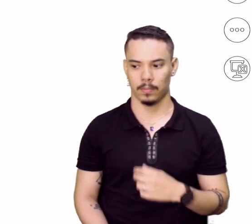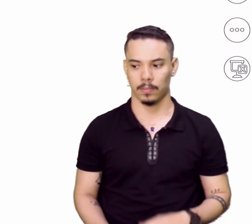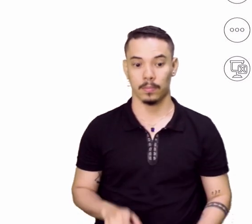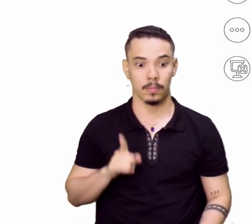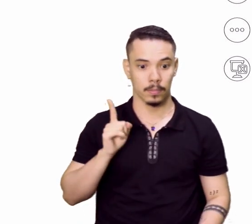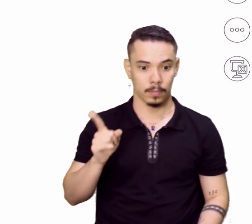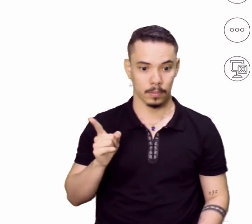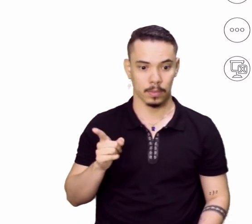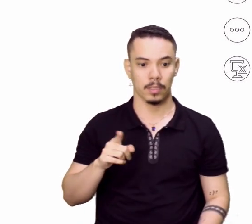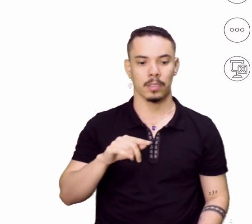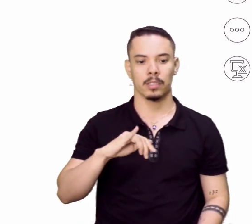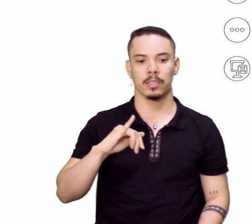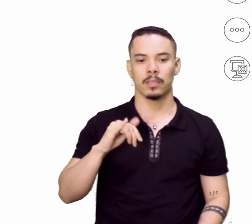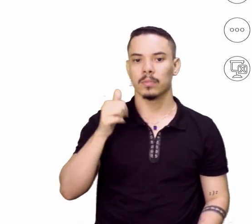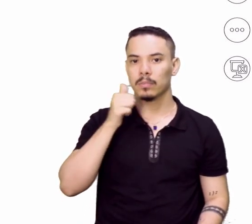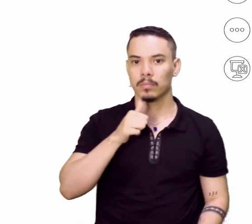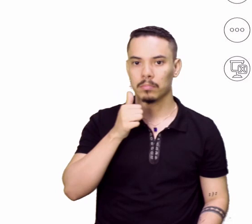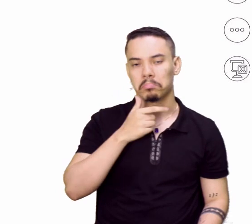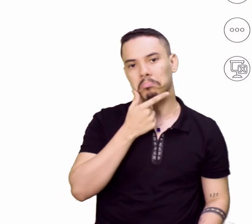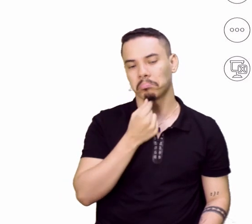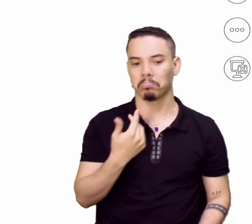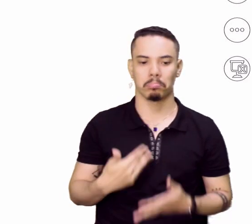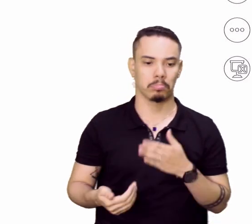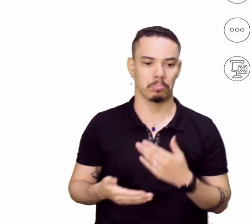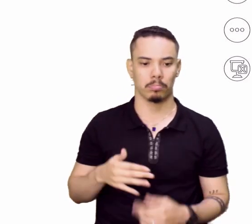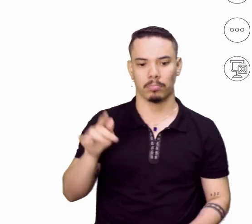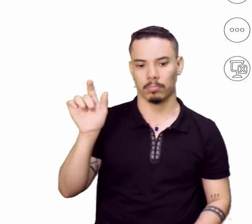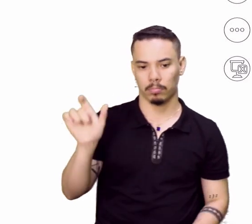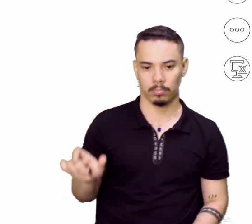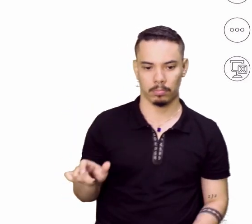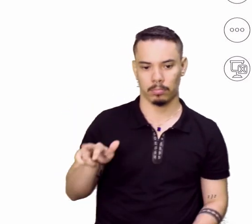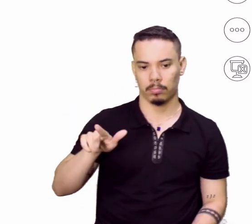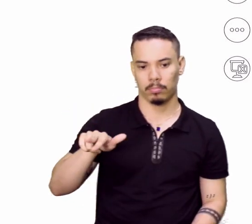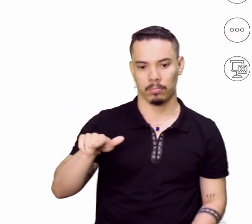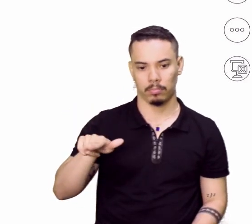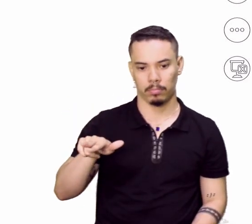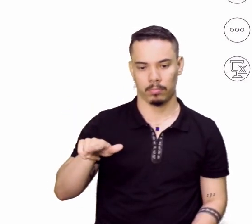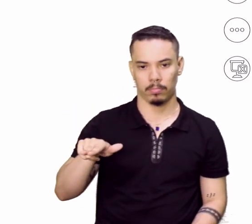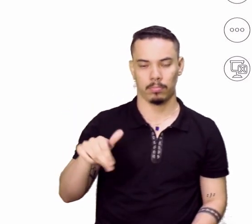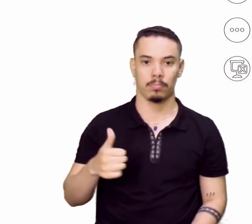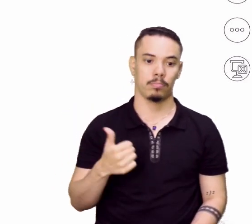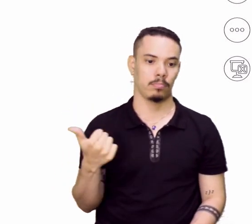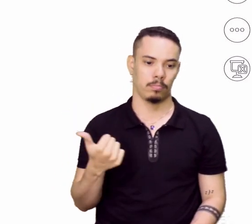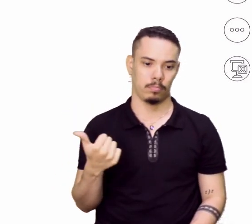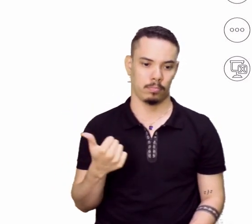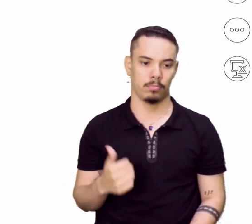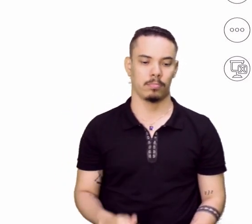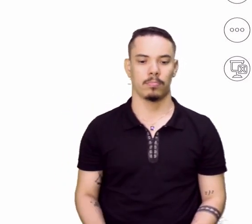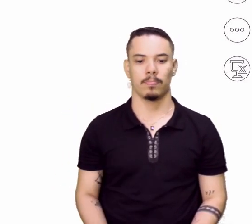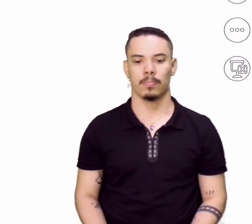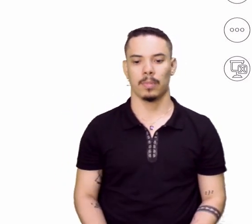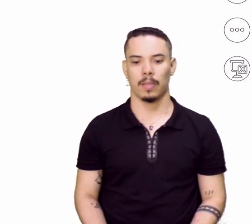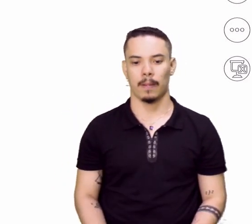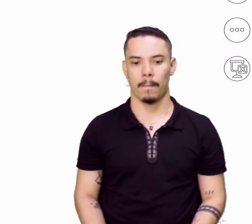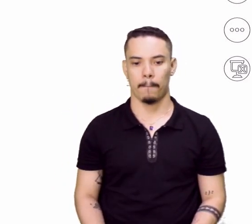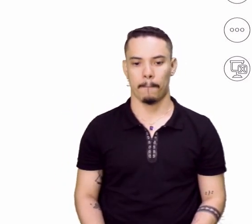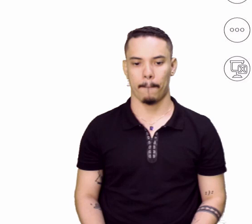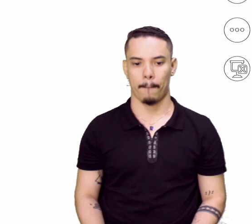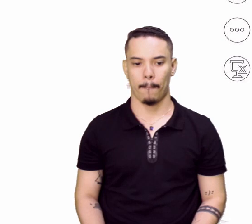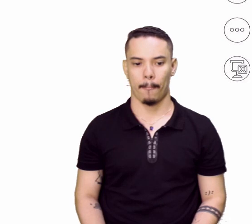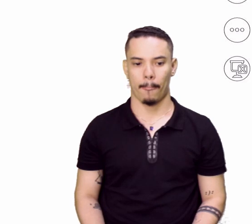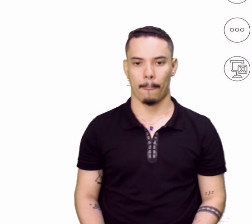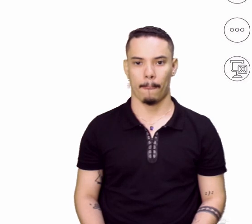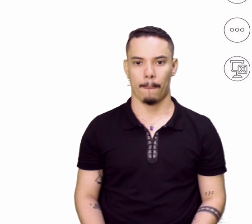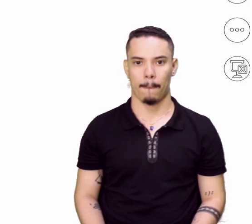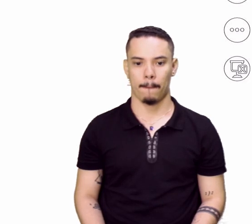Esse é o Jack, ou esta é a Jack. A irmã dele, no caso, a irmã é o Jack mesmo, é homem. A irmã